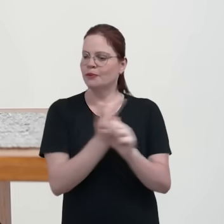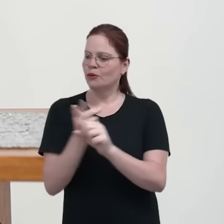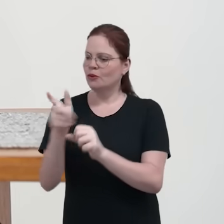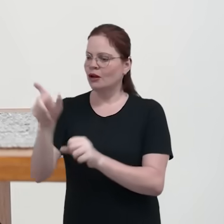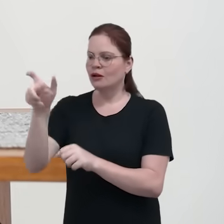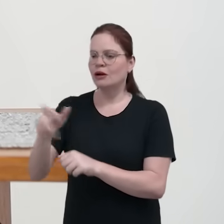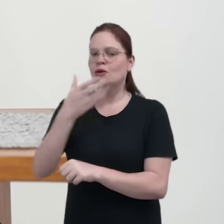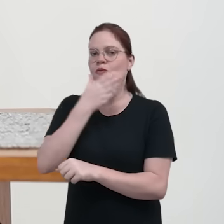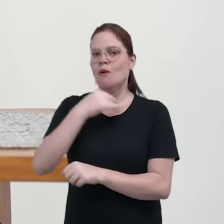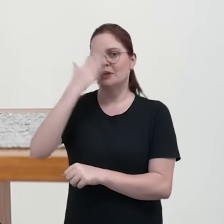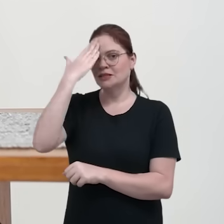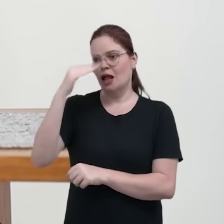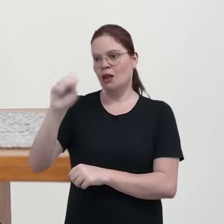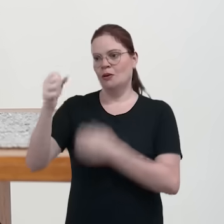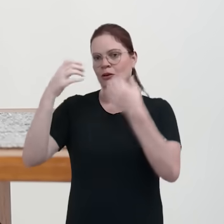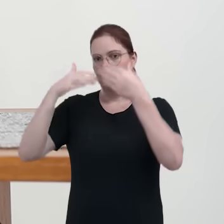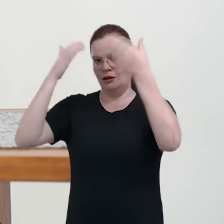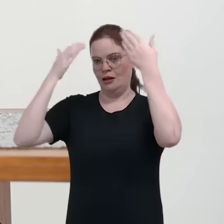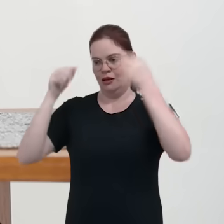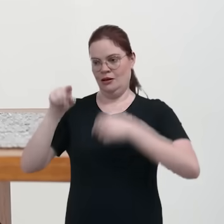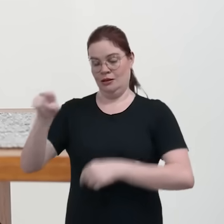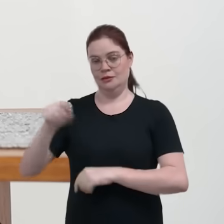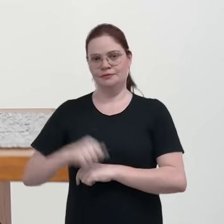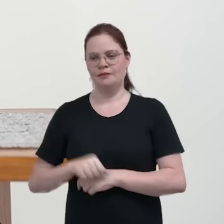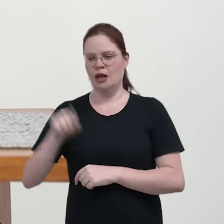Salomão para que o rei